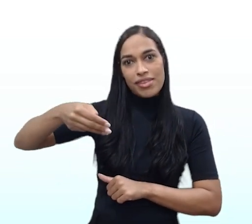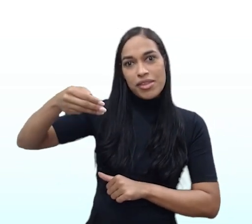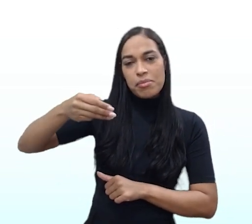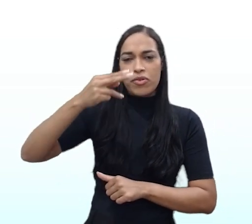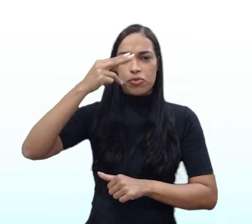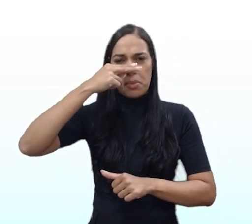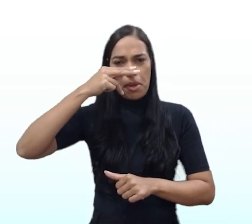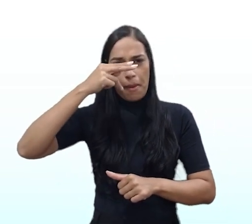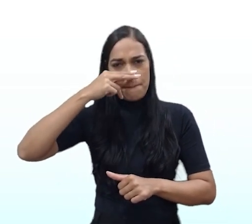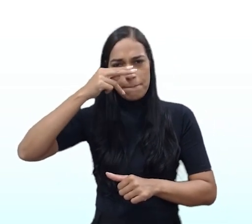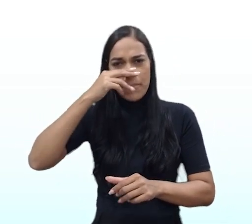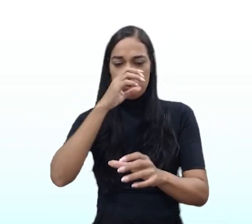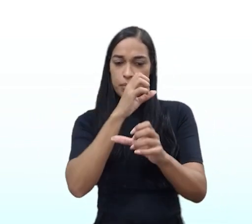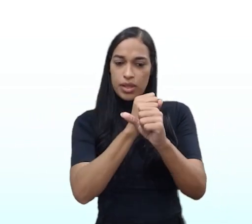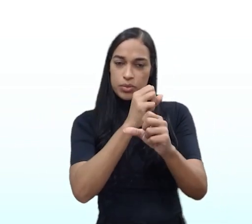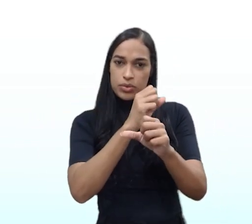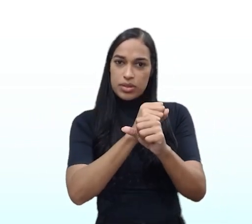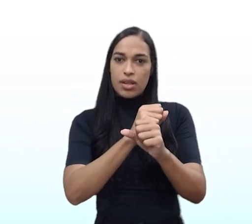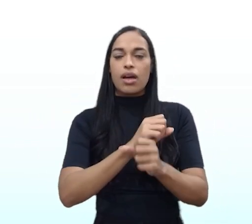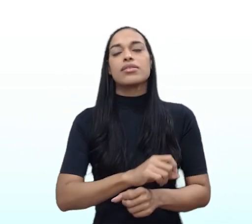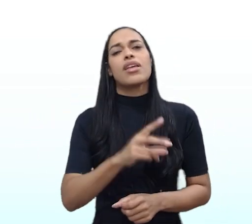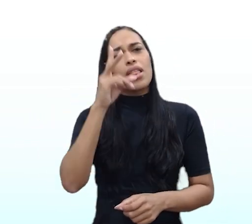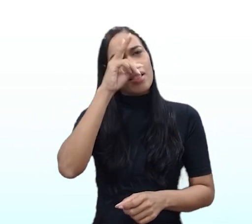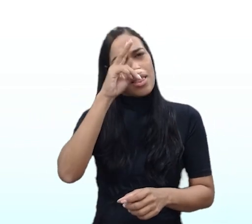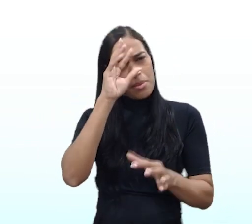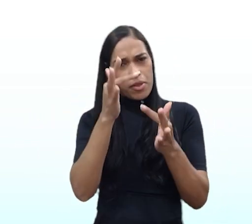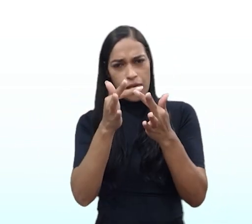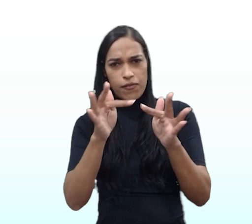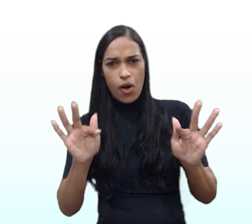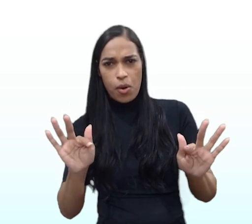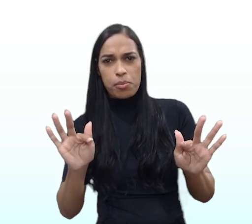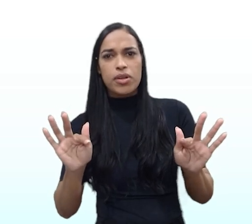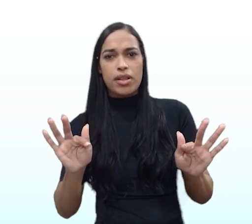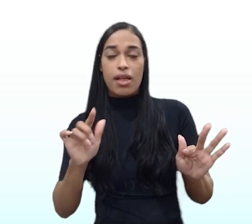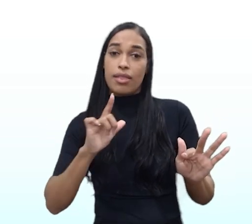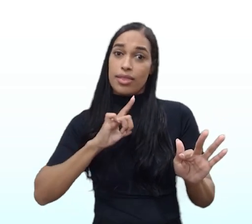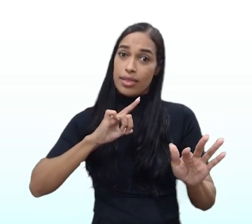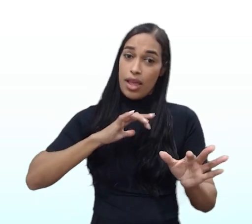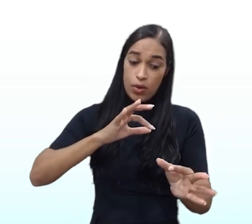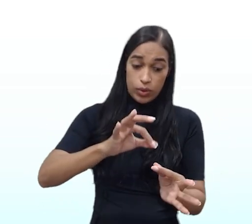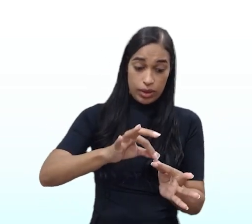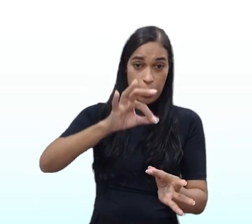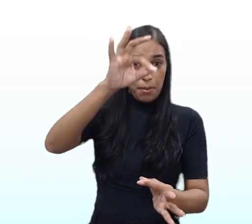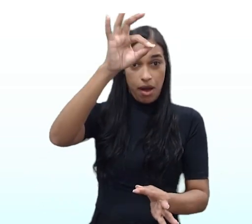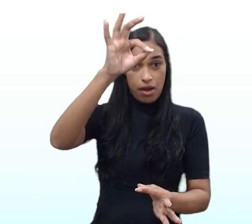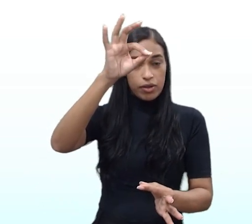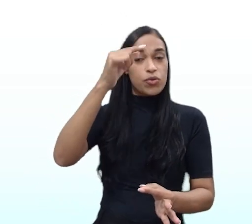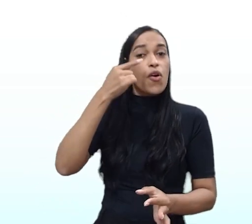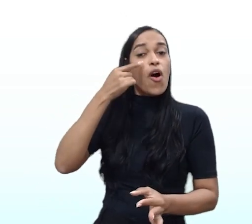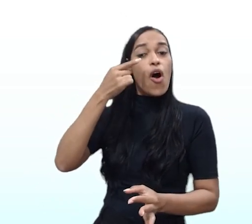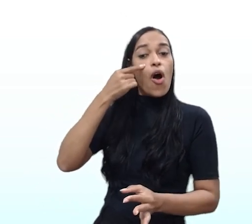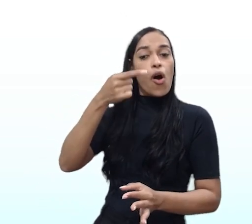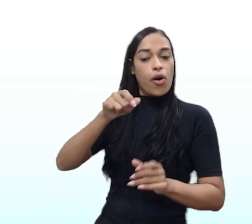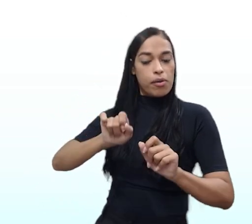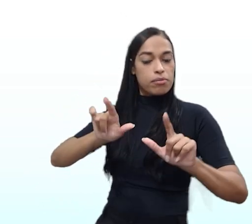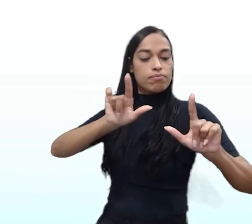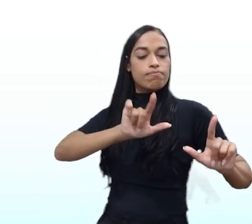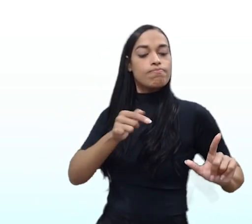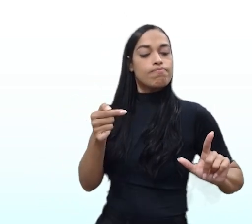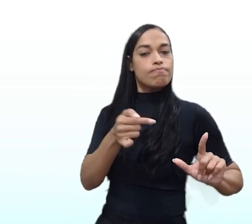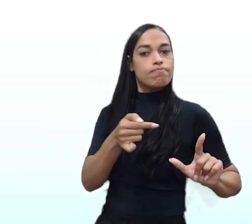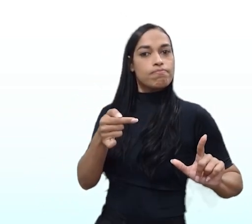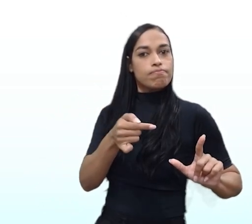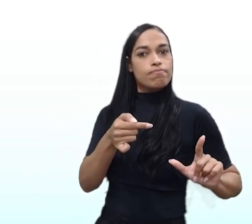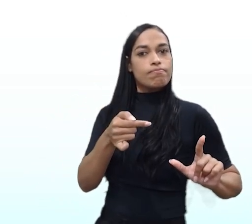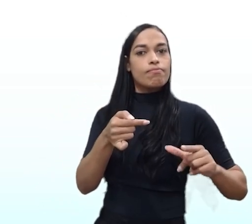poder ficar na mesma unidade de medida. Lembra disso? E lembra também da fórmula? Eu tenho o tamanho lá do mapa na